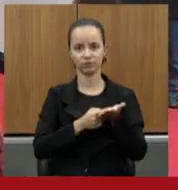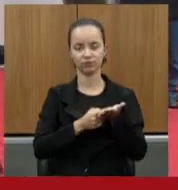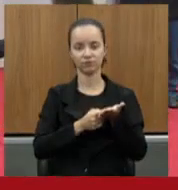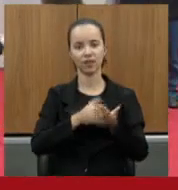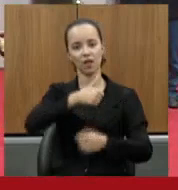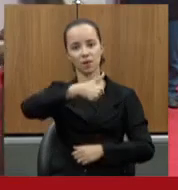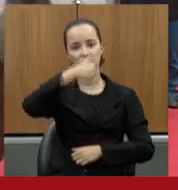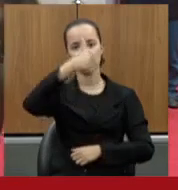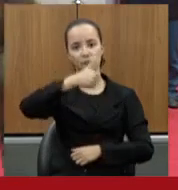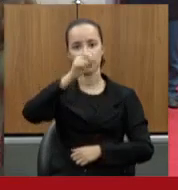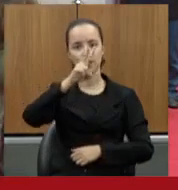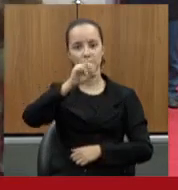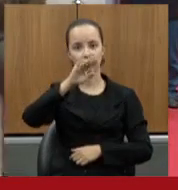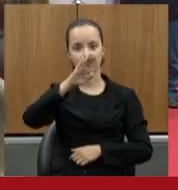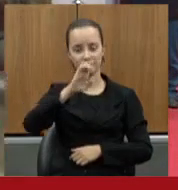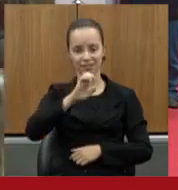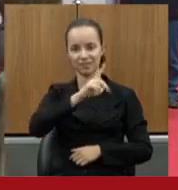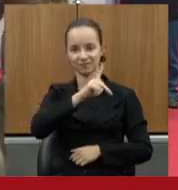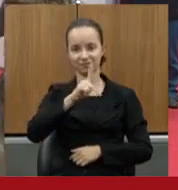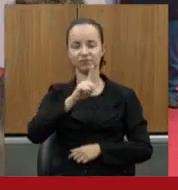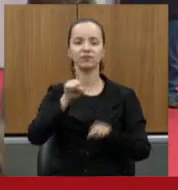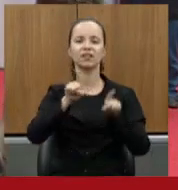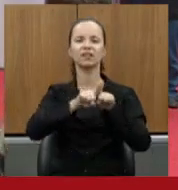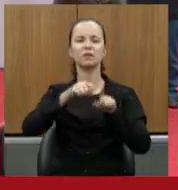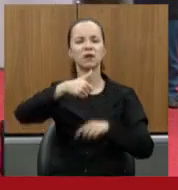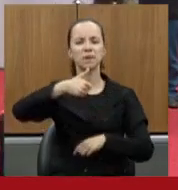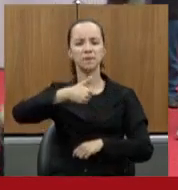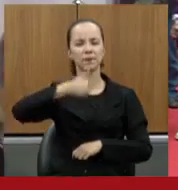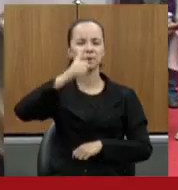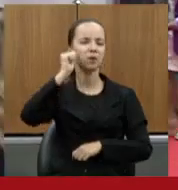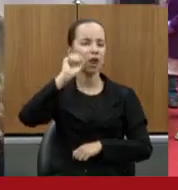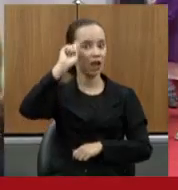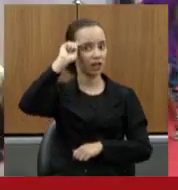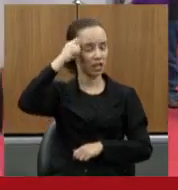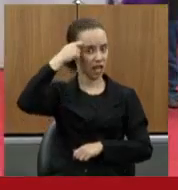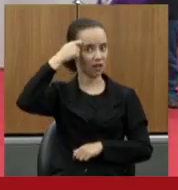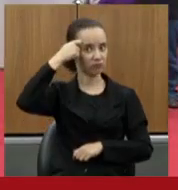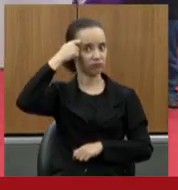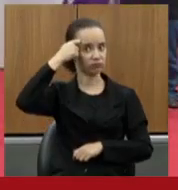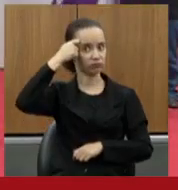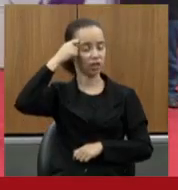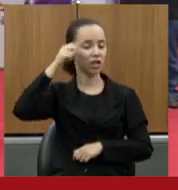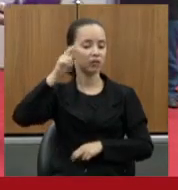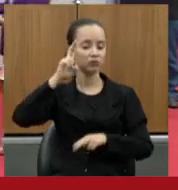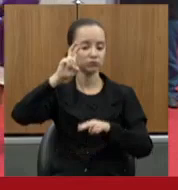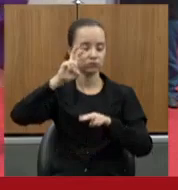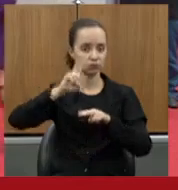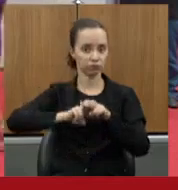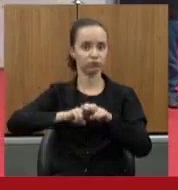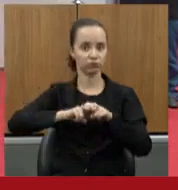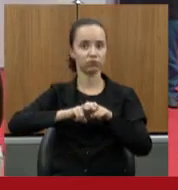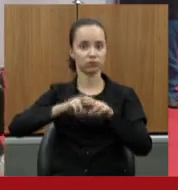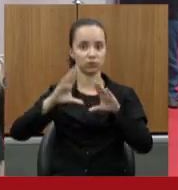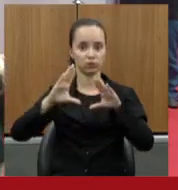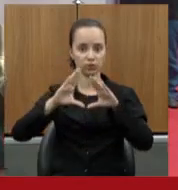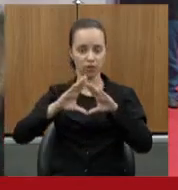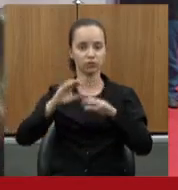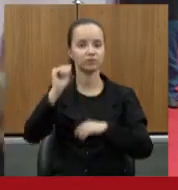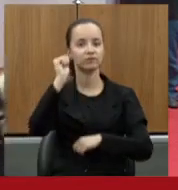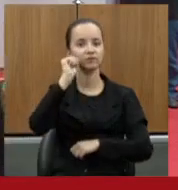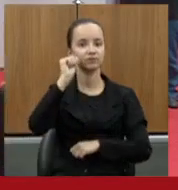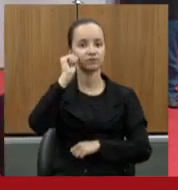primeira vice-presidenta e primeira mulher negra a ocupar a mesa da Assembleia Legislativa de Minas,